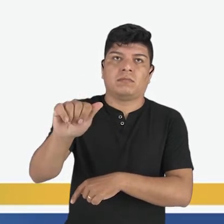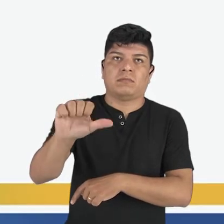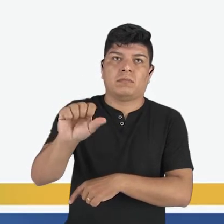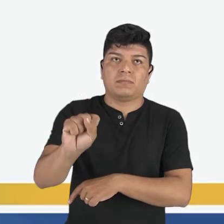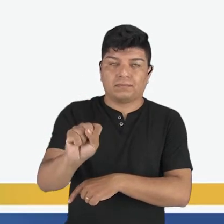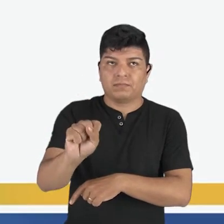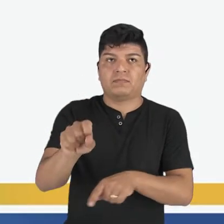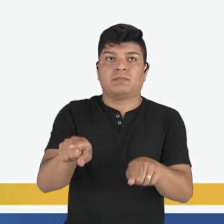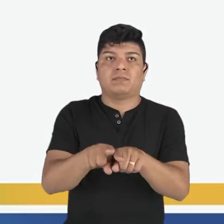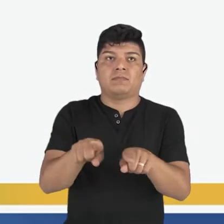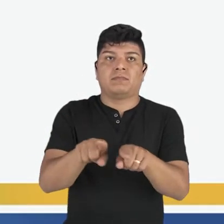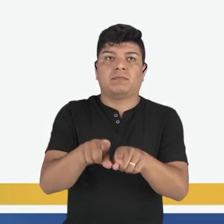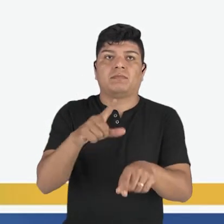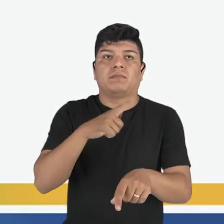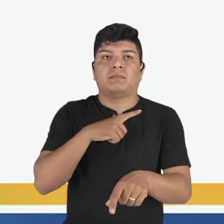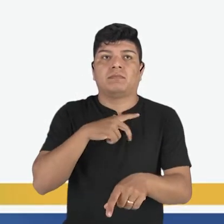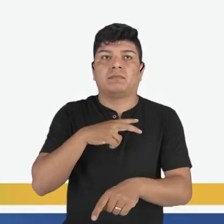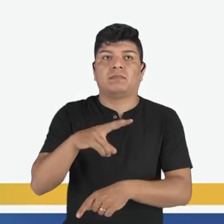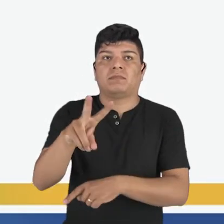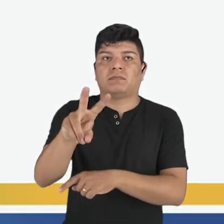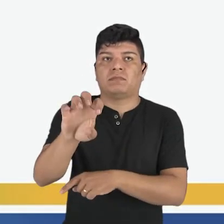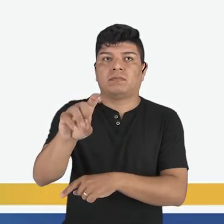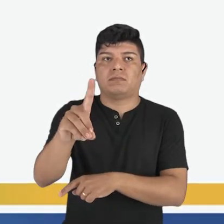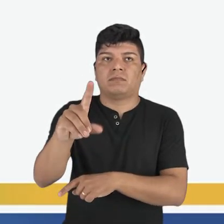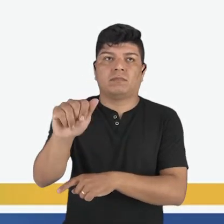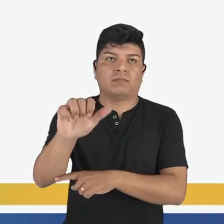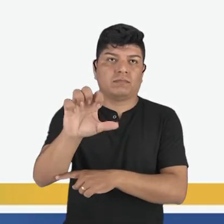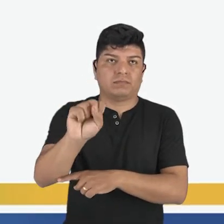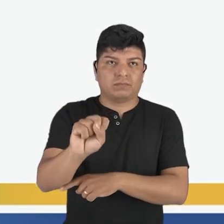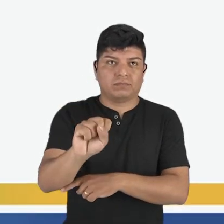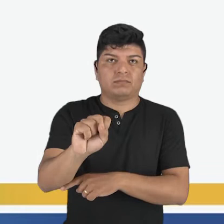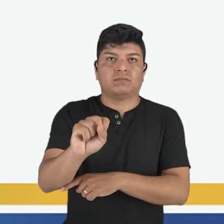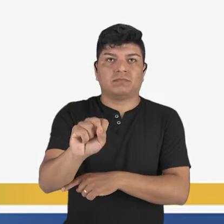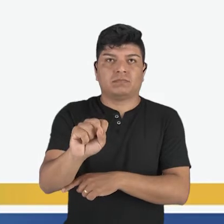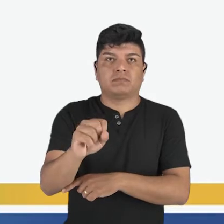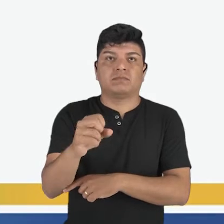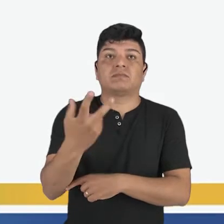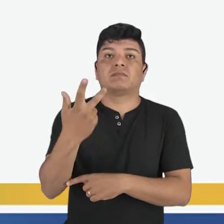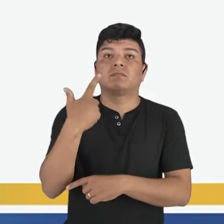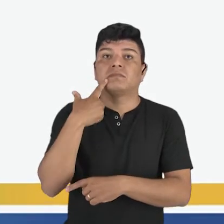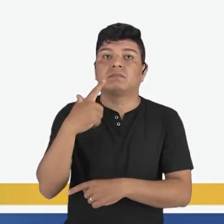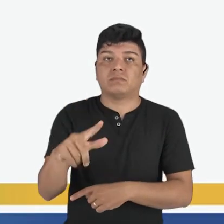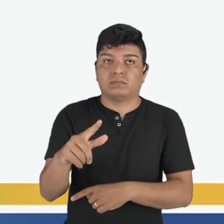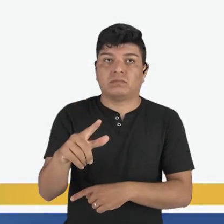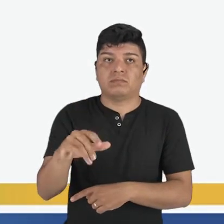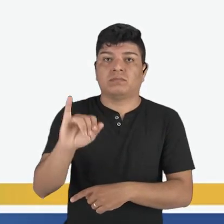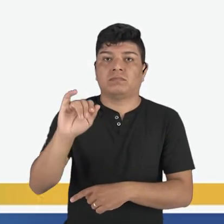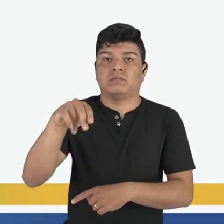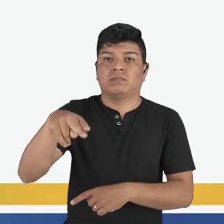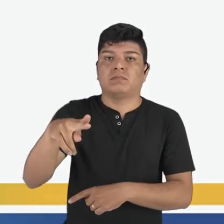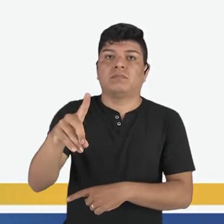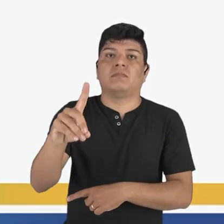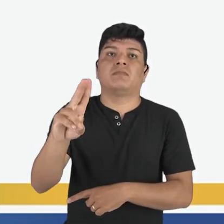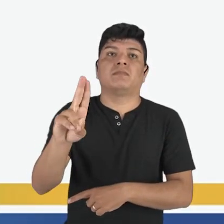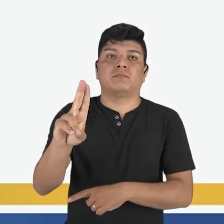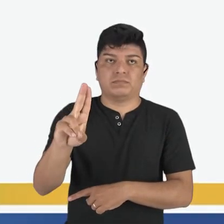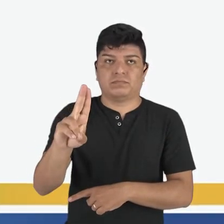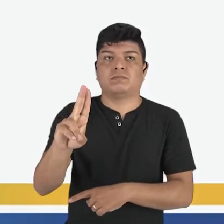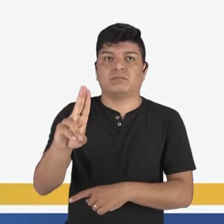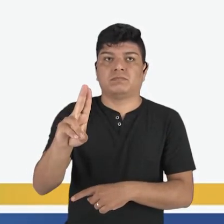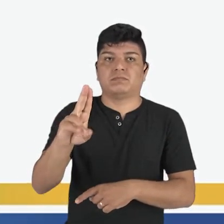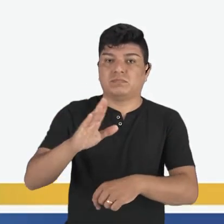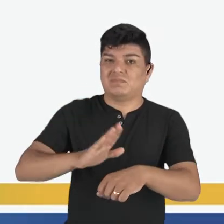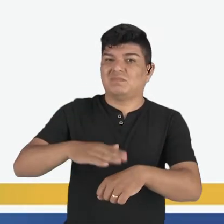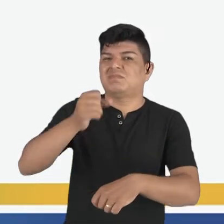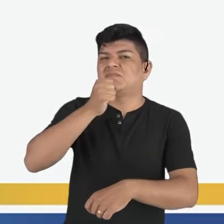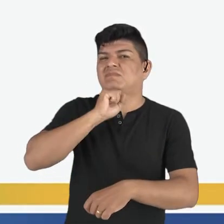escritos, os Vedas e o Upanishad, na língua hindu, não é? Esses escritos do hinduísmo são mais